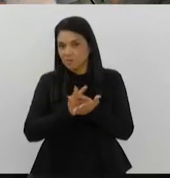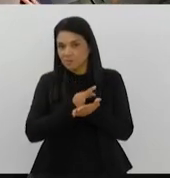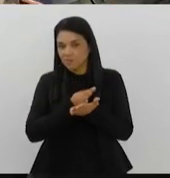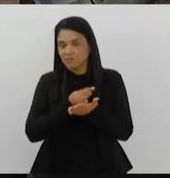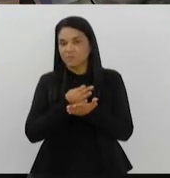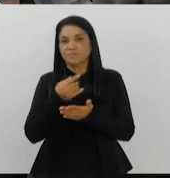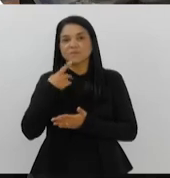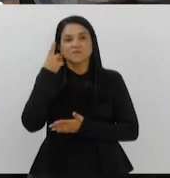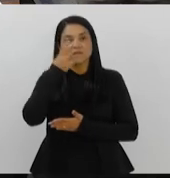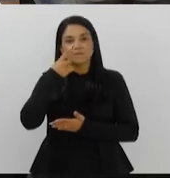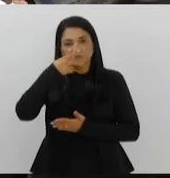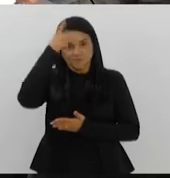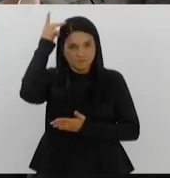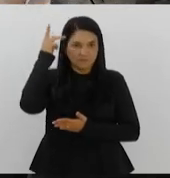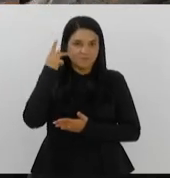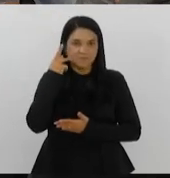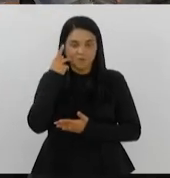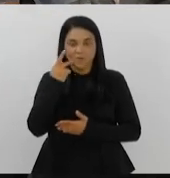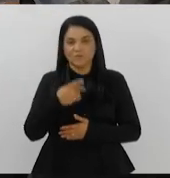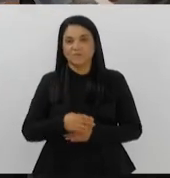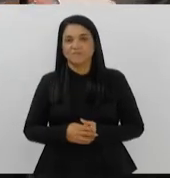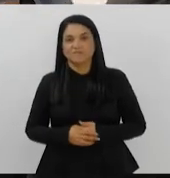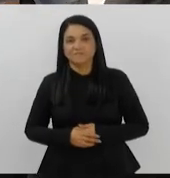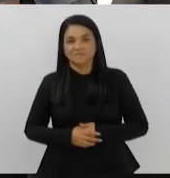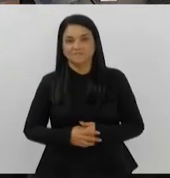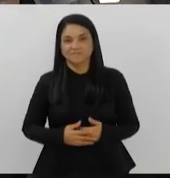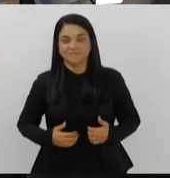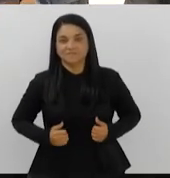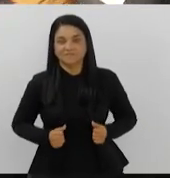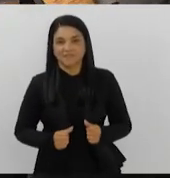nosso nobre deputado Luiz Paulo da Rocha.